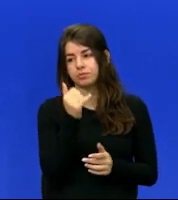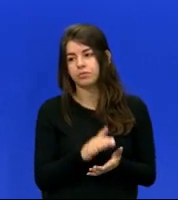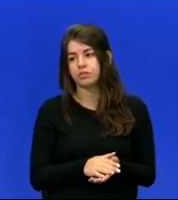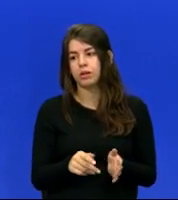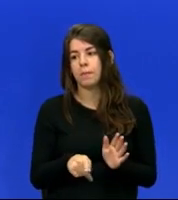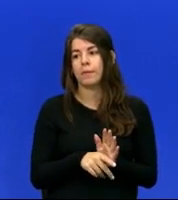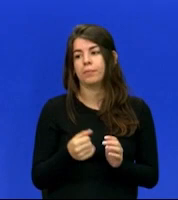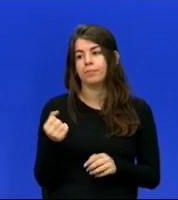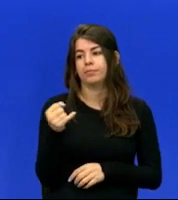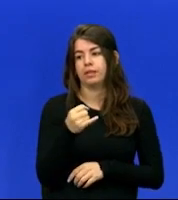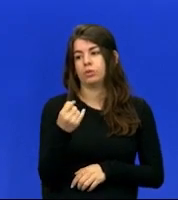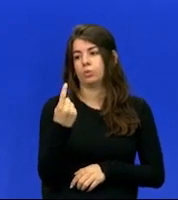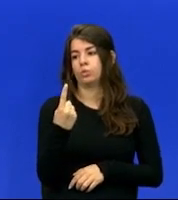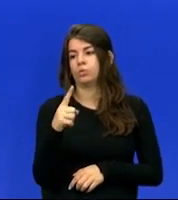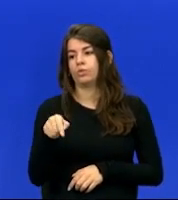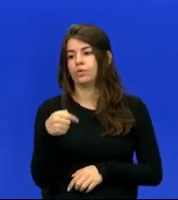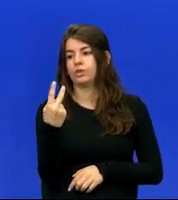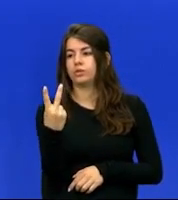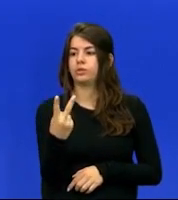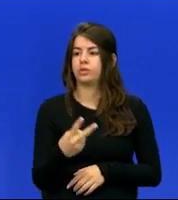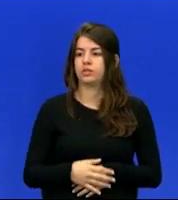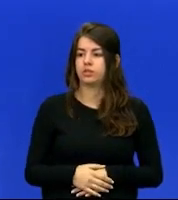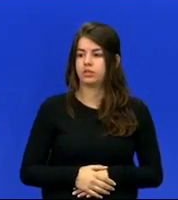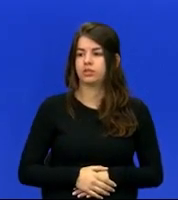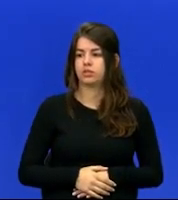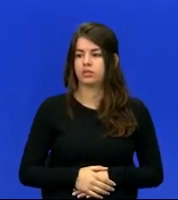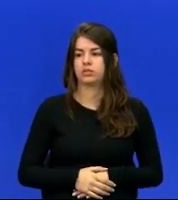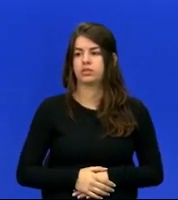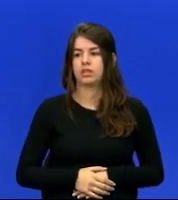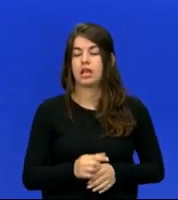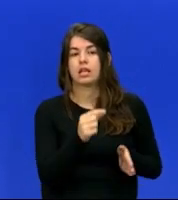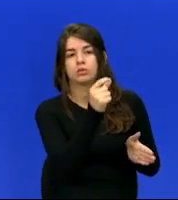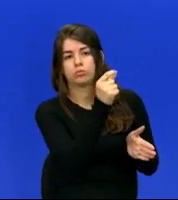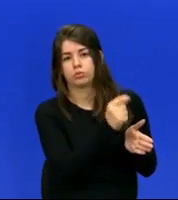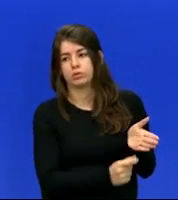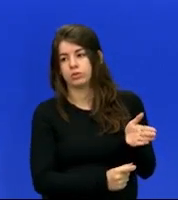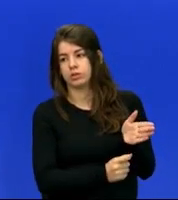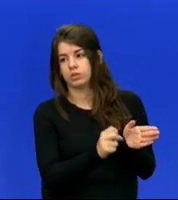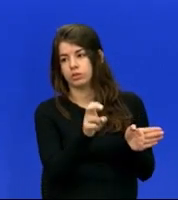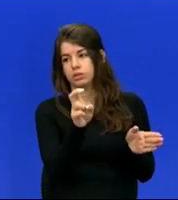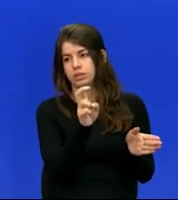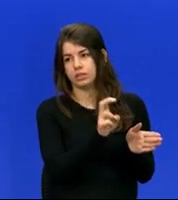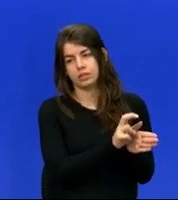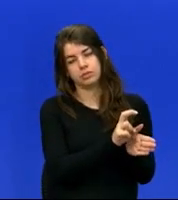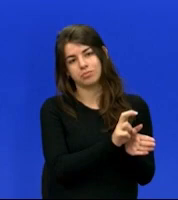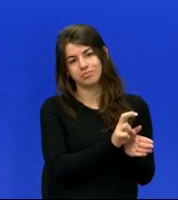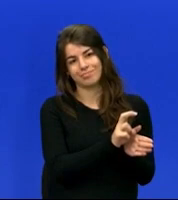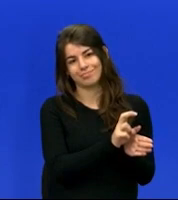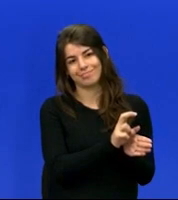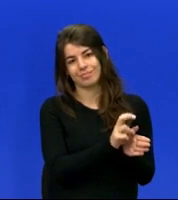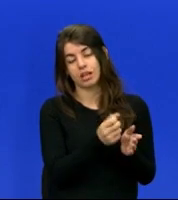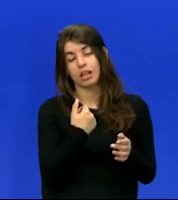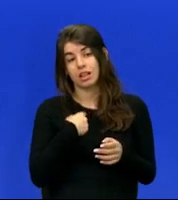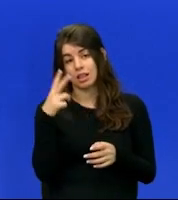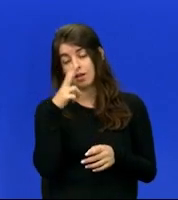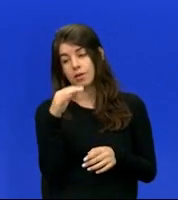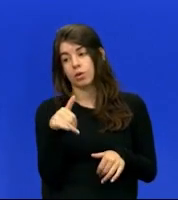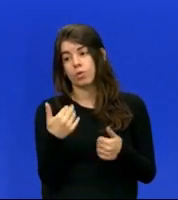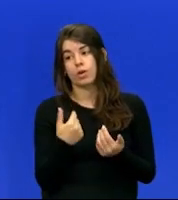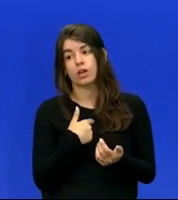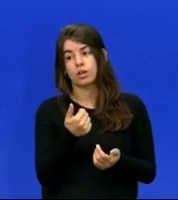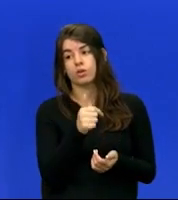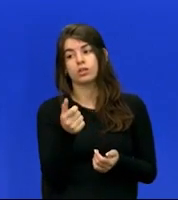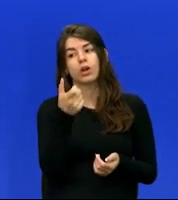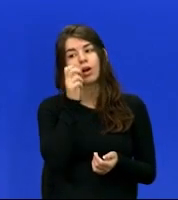linha menos 1,2 e relacionar com quem? Qual é a segunda casa